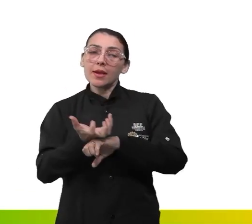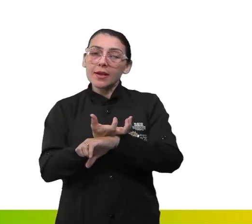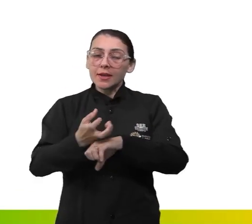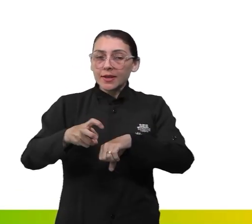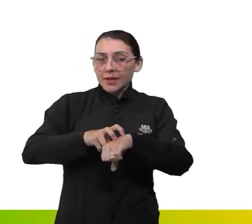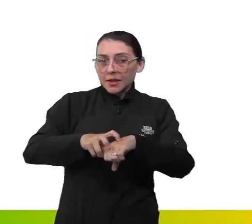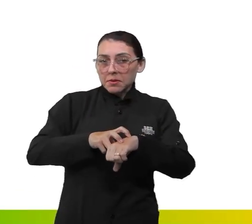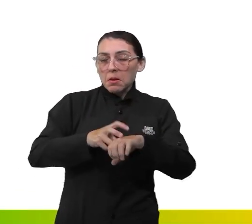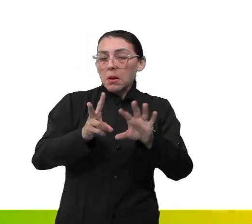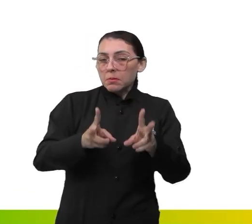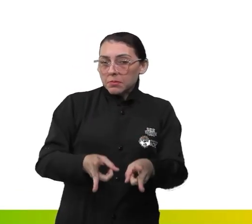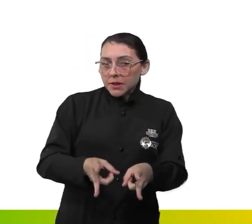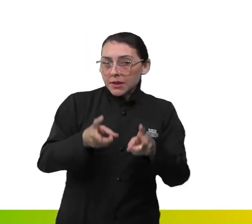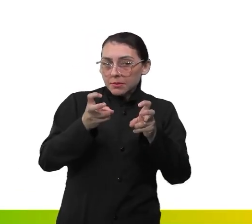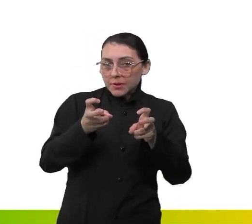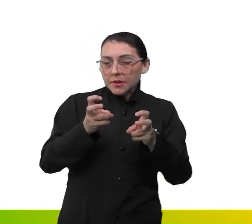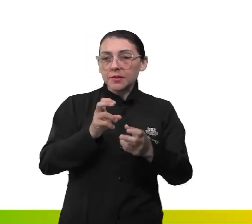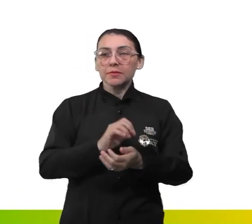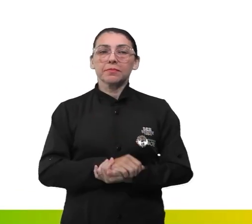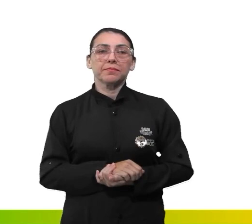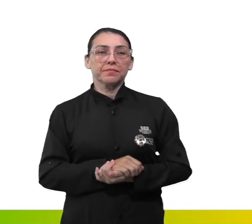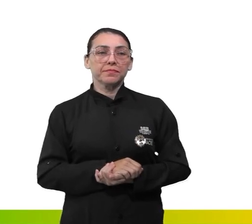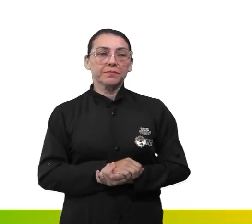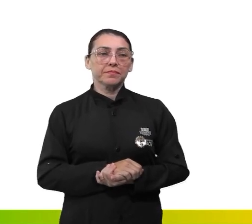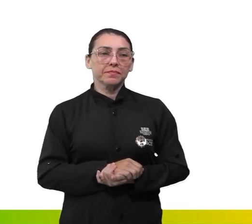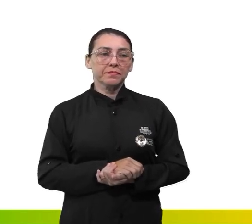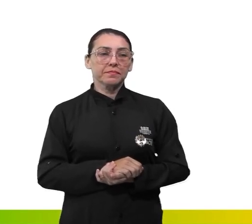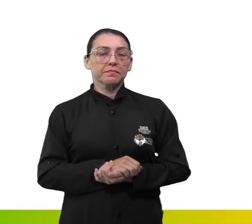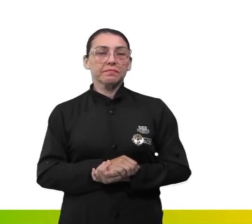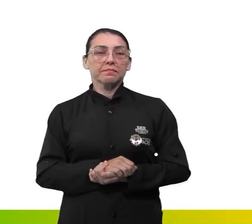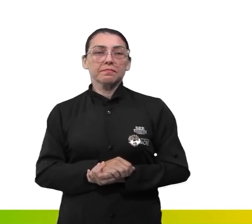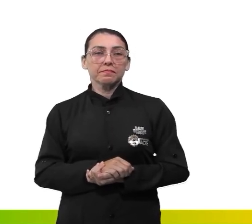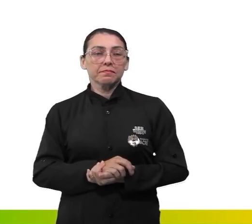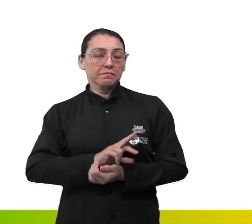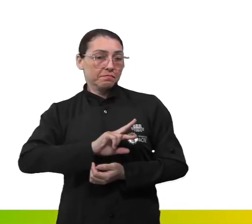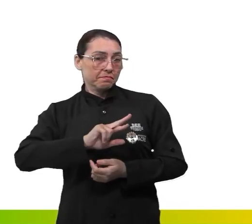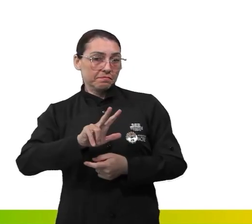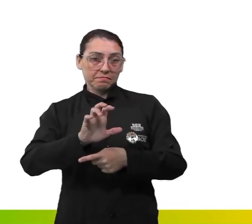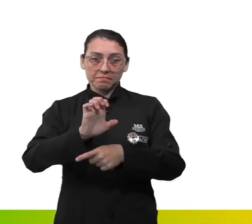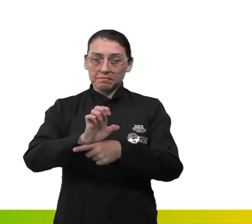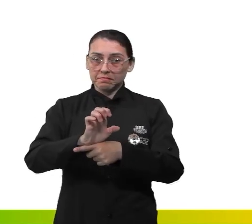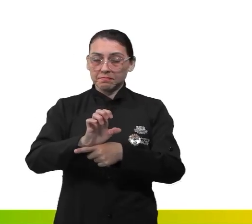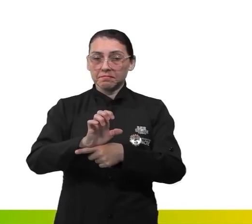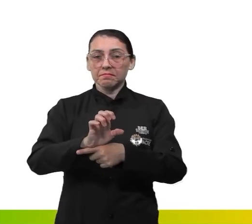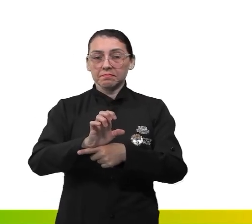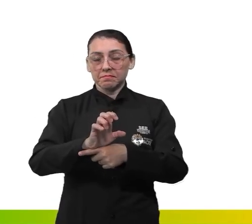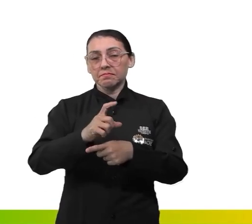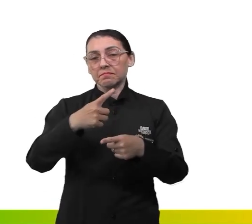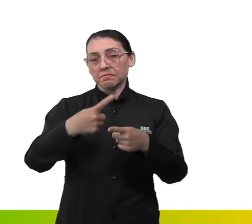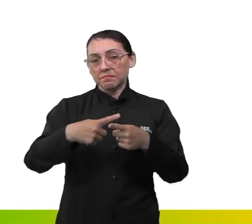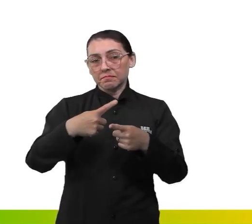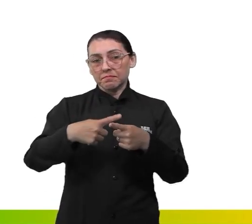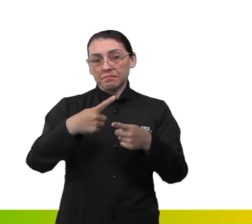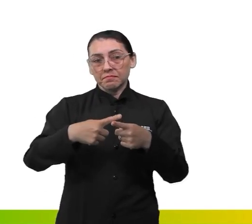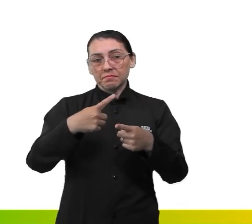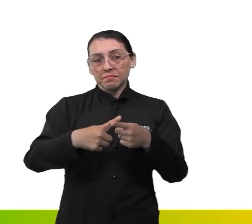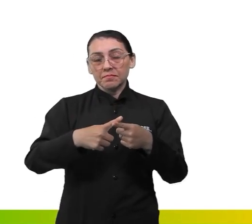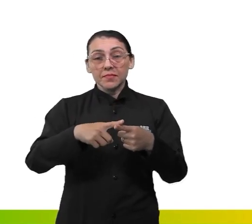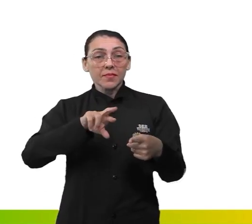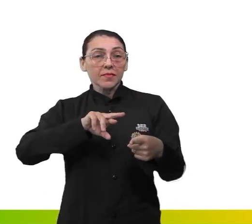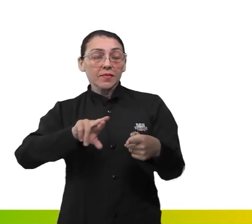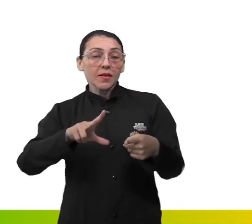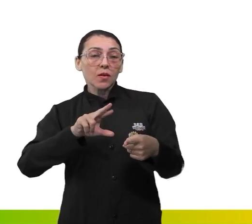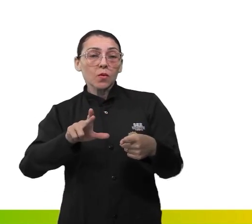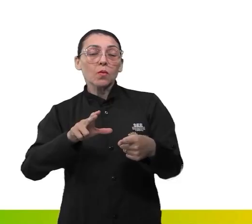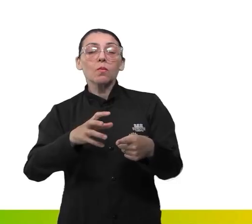Então, você pode perceber que não seria a letra E, porque não é o